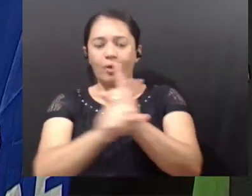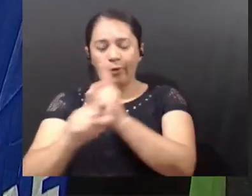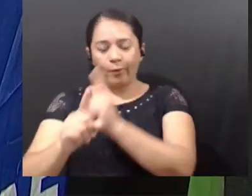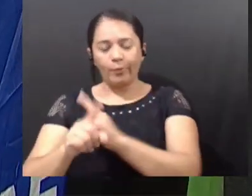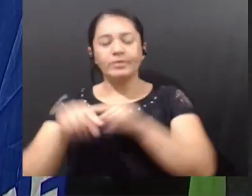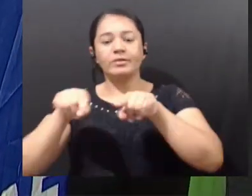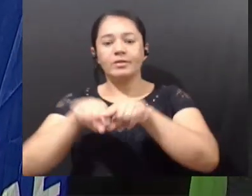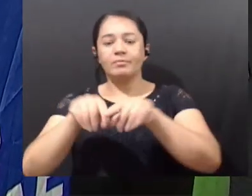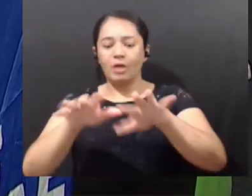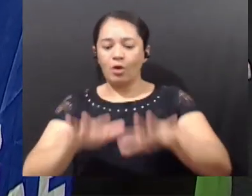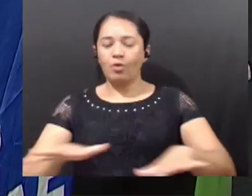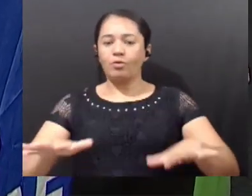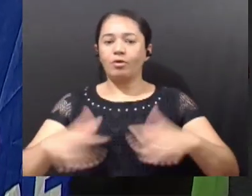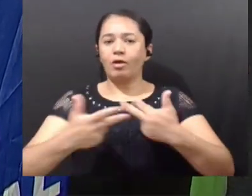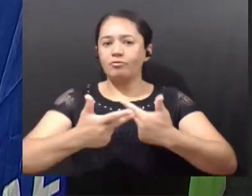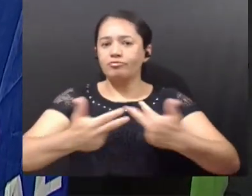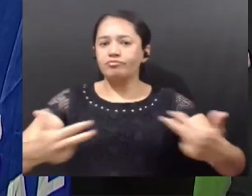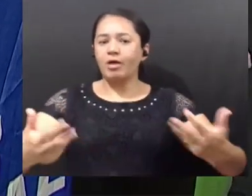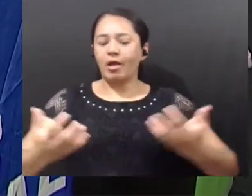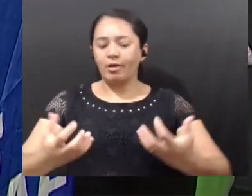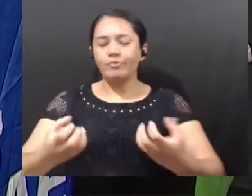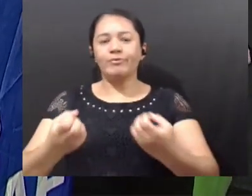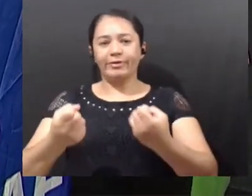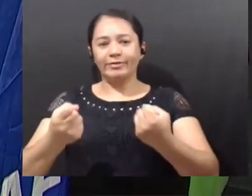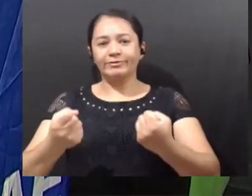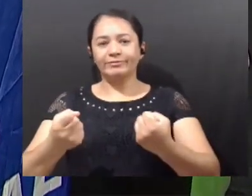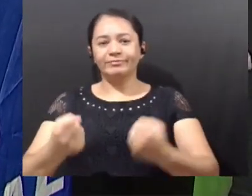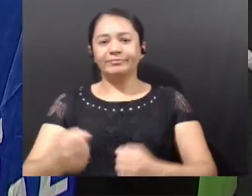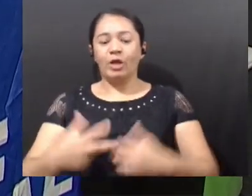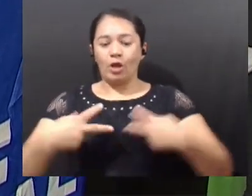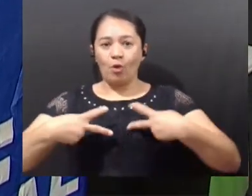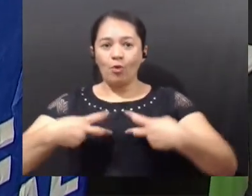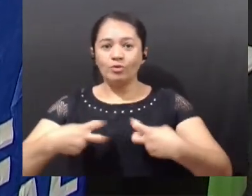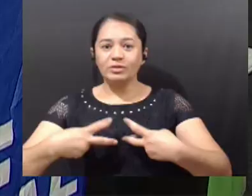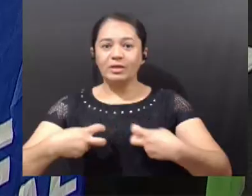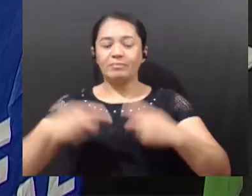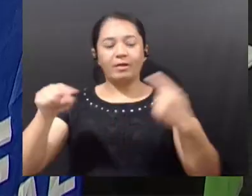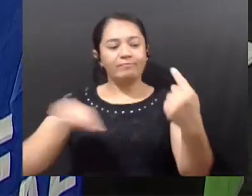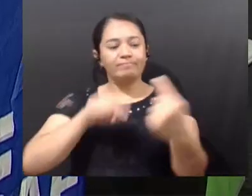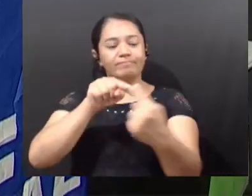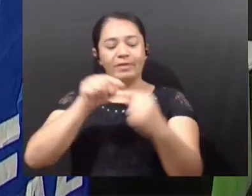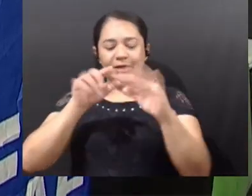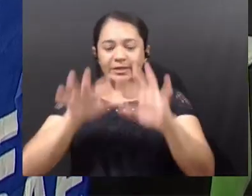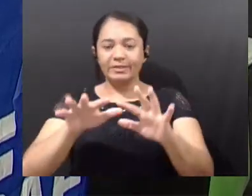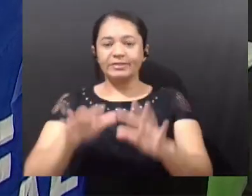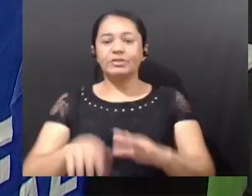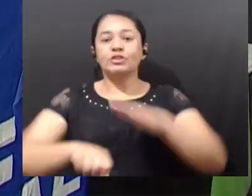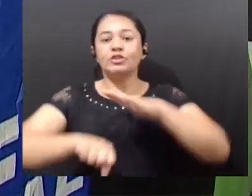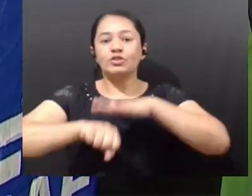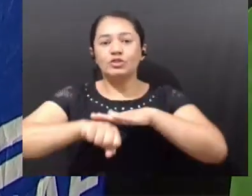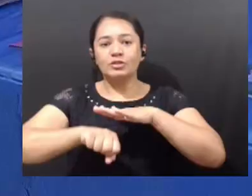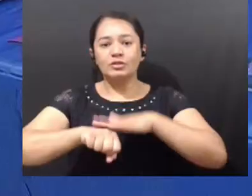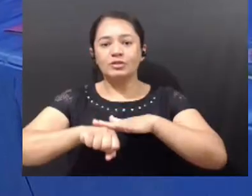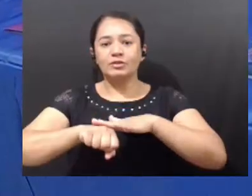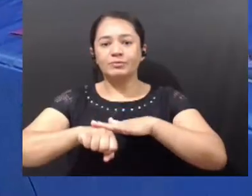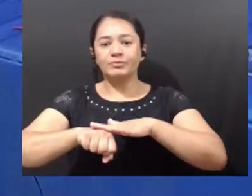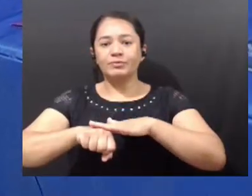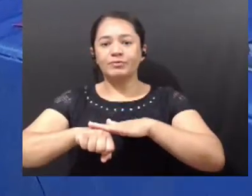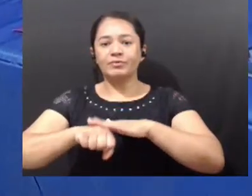plural, muito acolhedor, e o Sebrae está aqui com esse objetivo, de levar essa